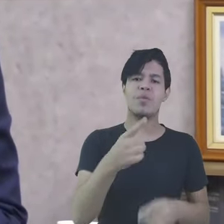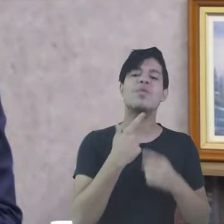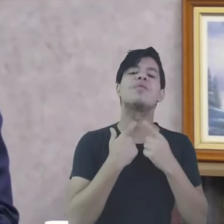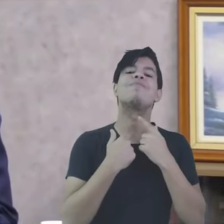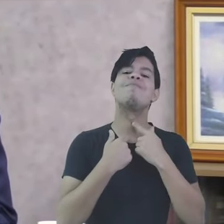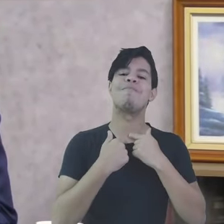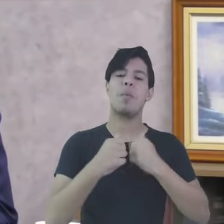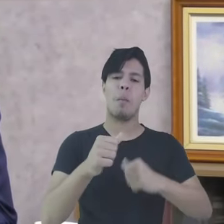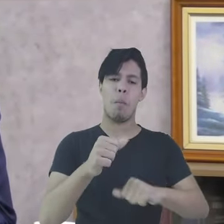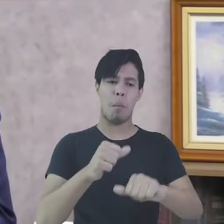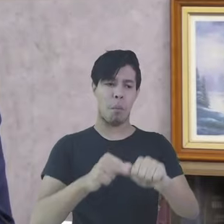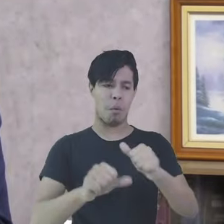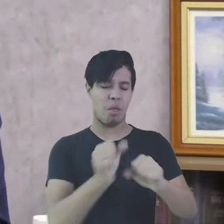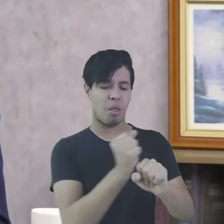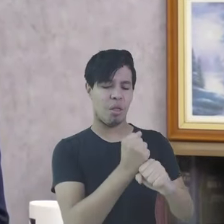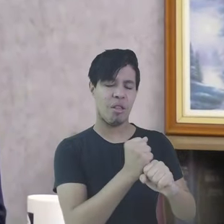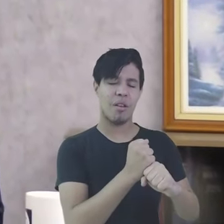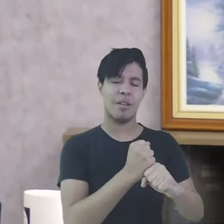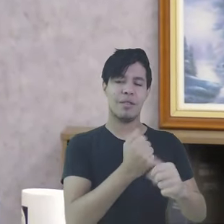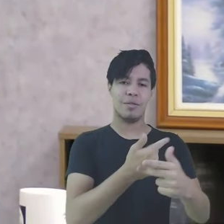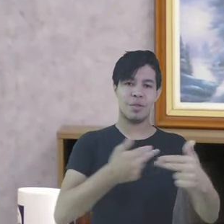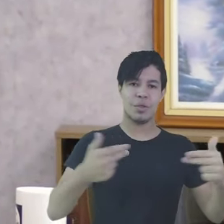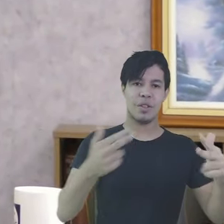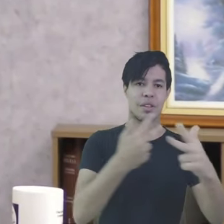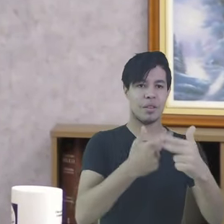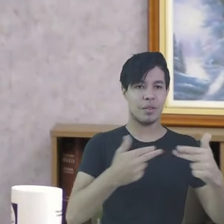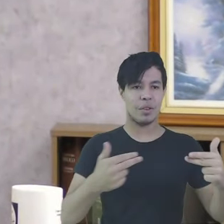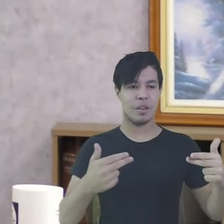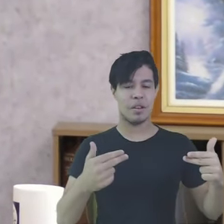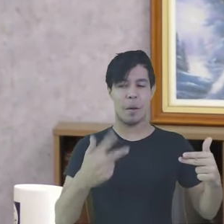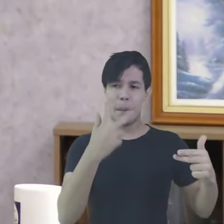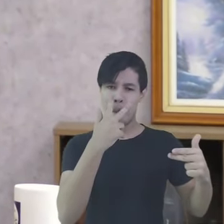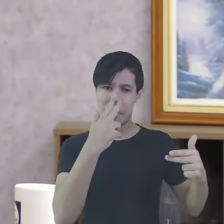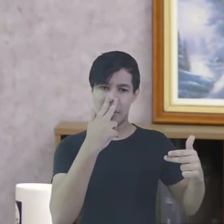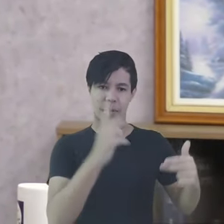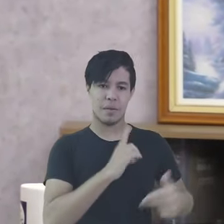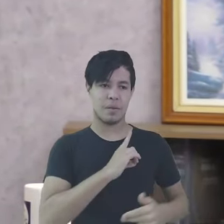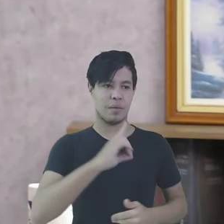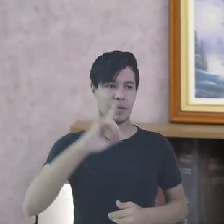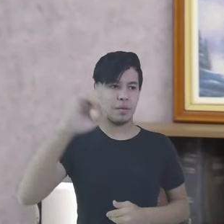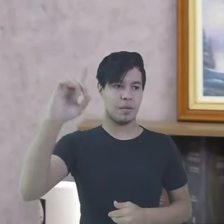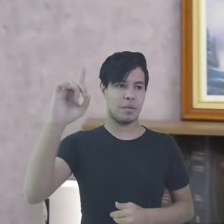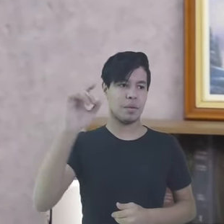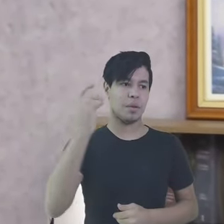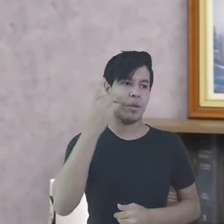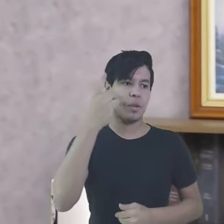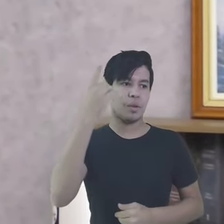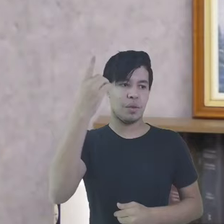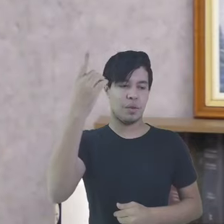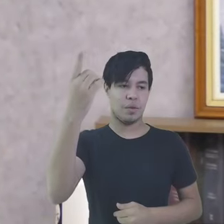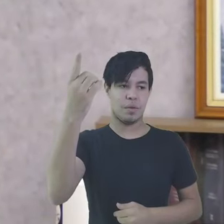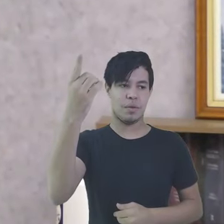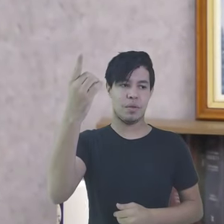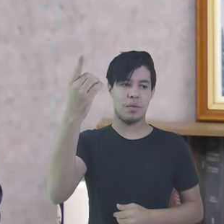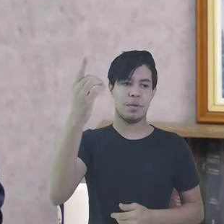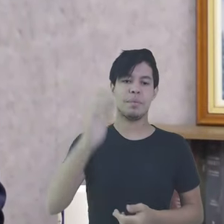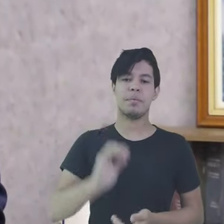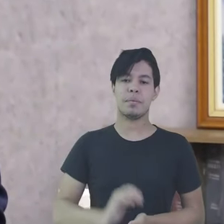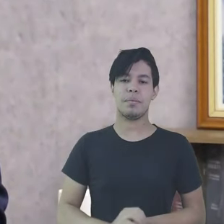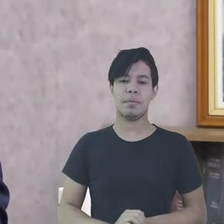de glória em glória ao aspecto da sua glória? Para que no dia do juízo seja um dia de salvação para